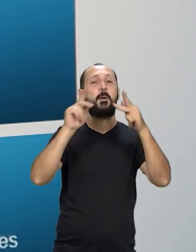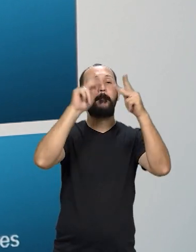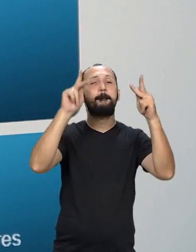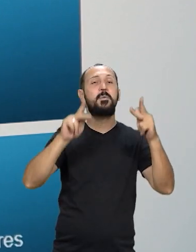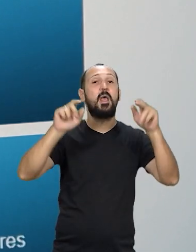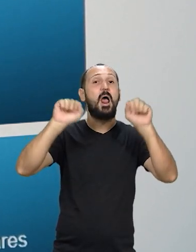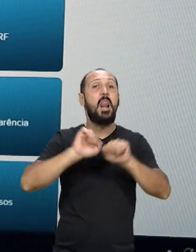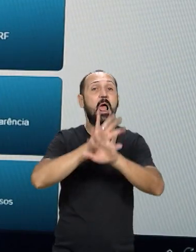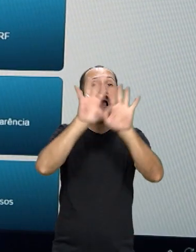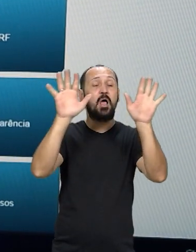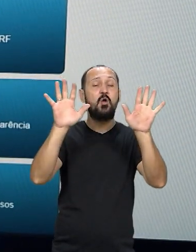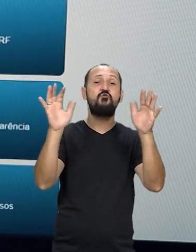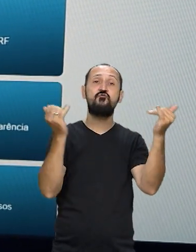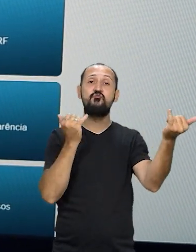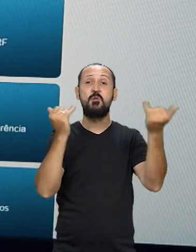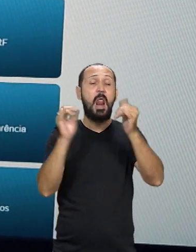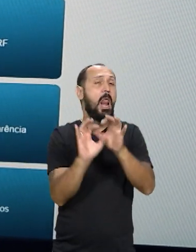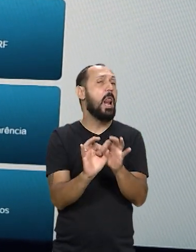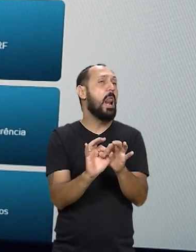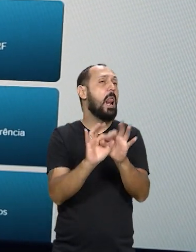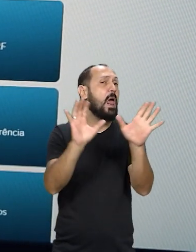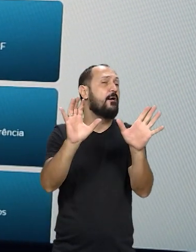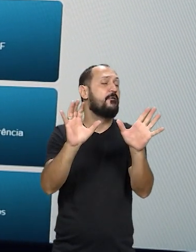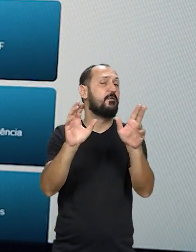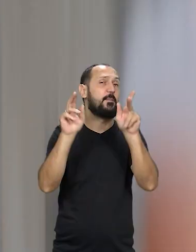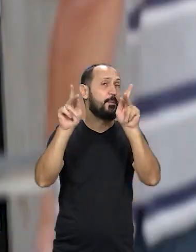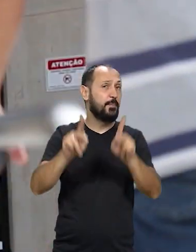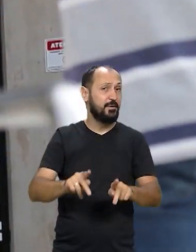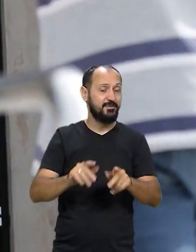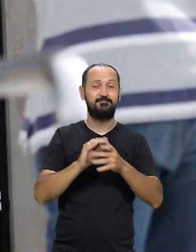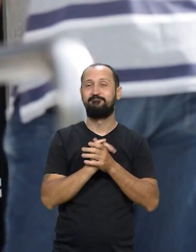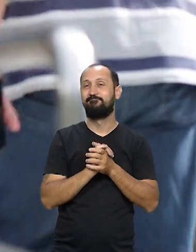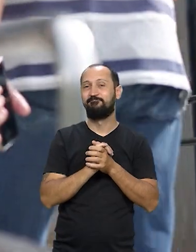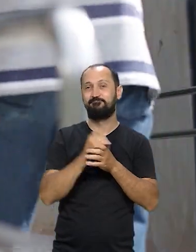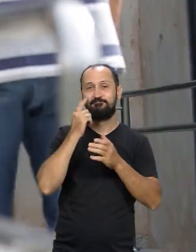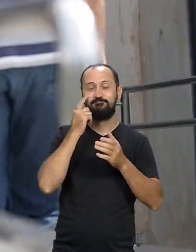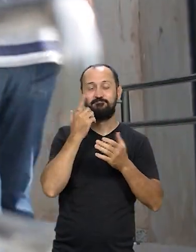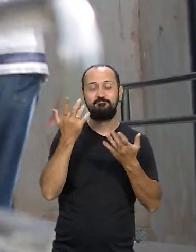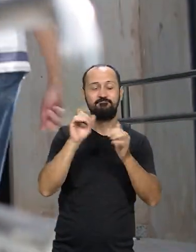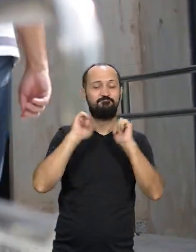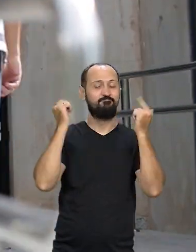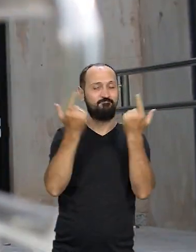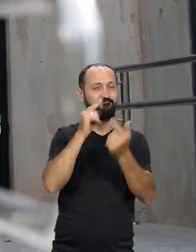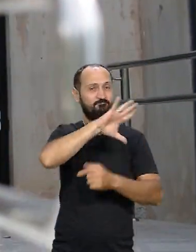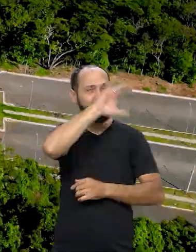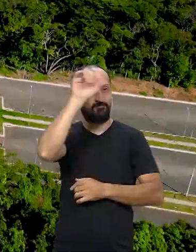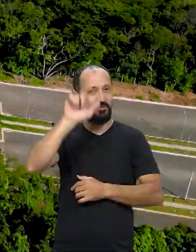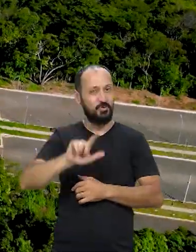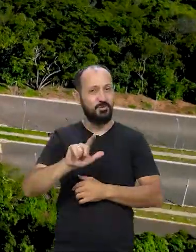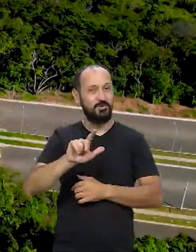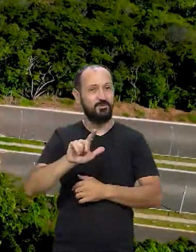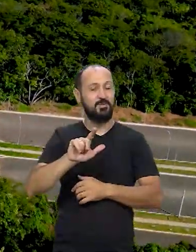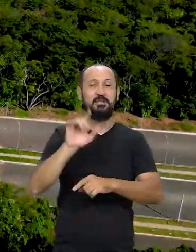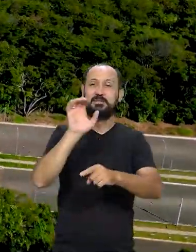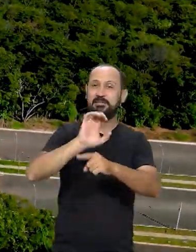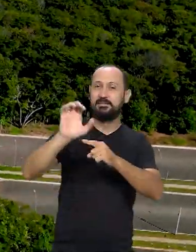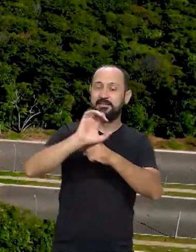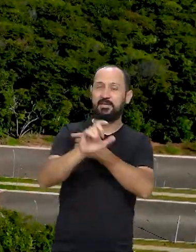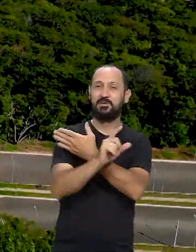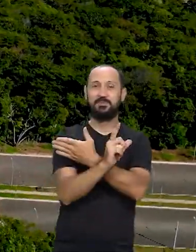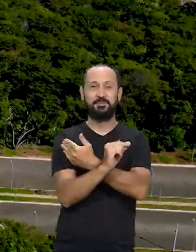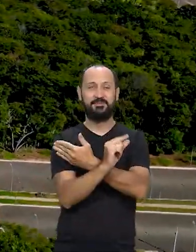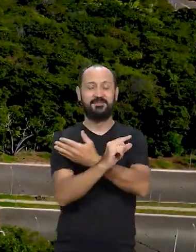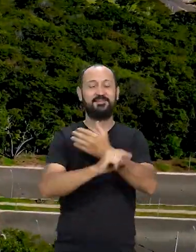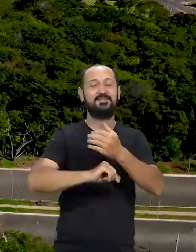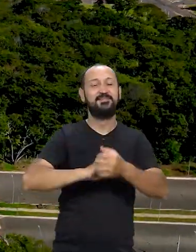da Transparência, com dados à disposição da população. Assembleia Legislativa de Mato Grosso do Sul, Estado